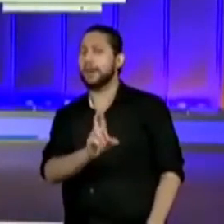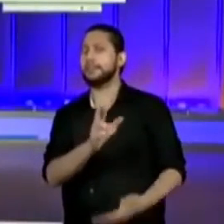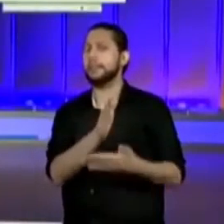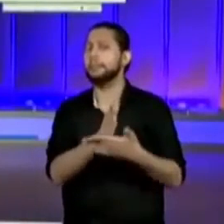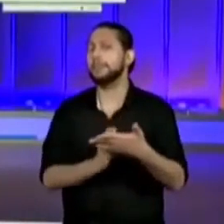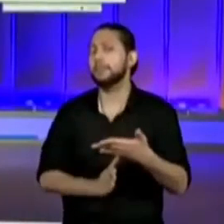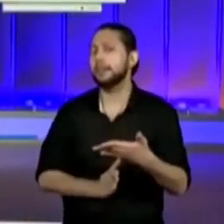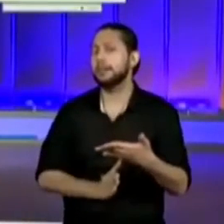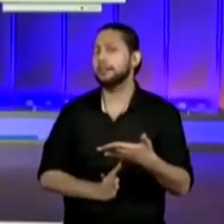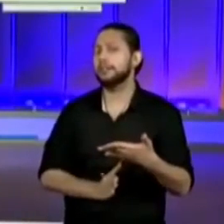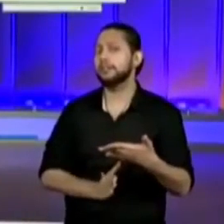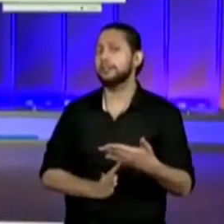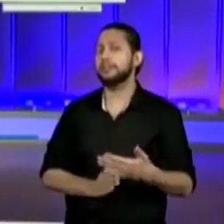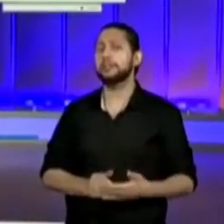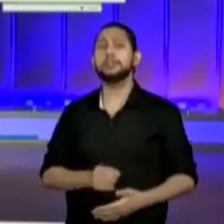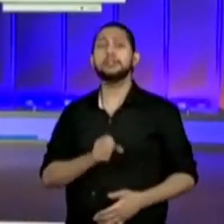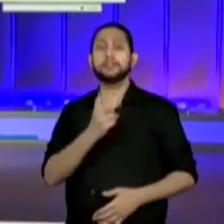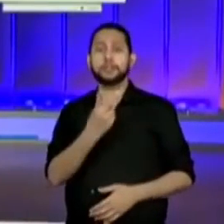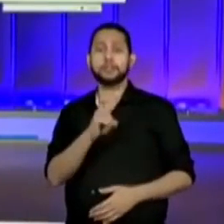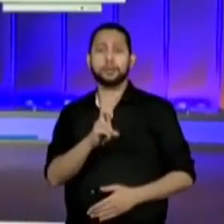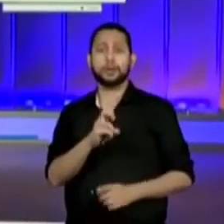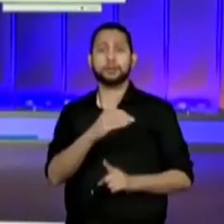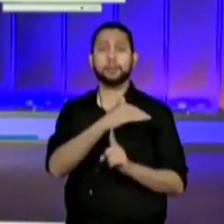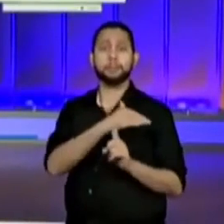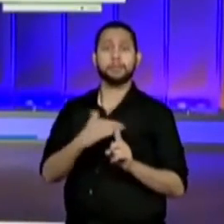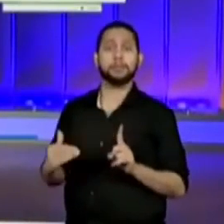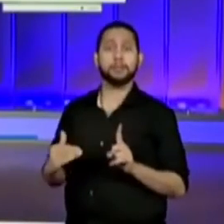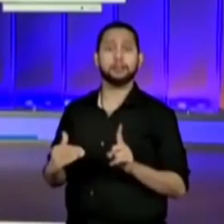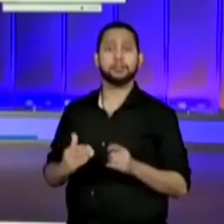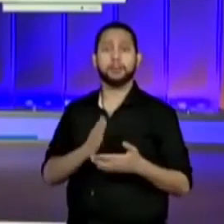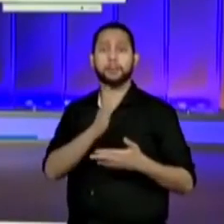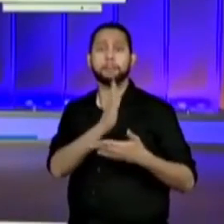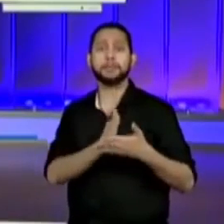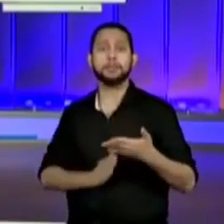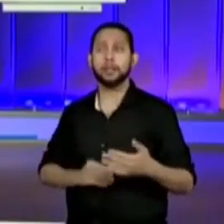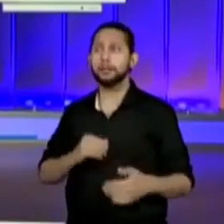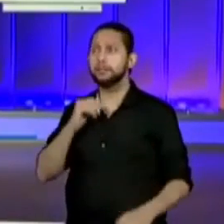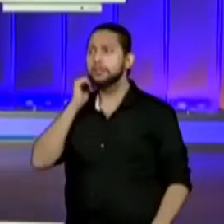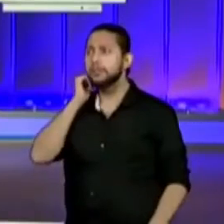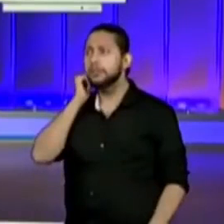responda a metade de 25